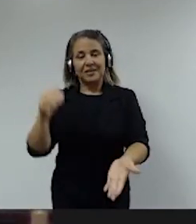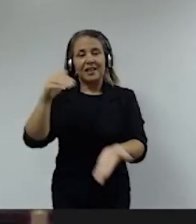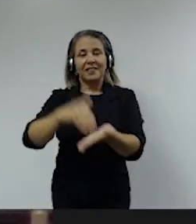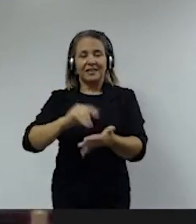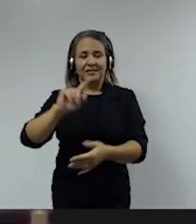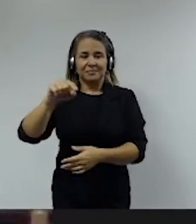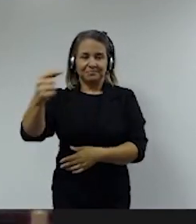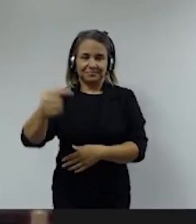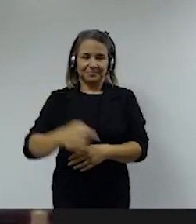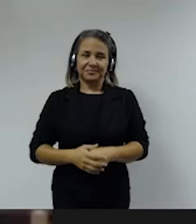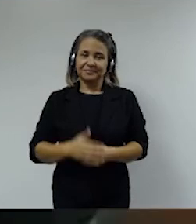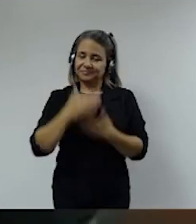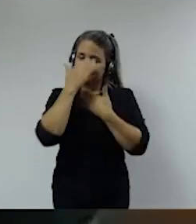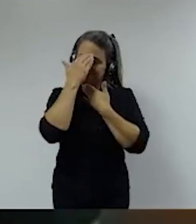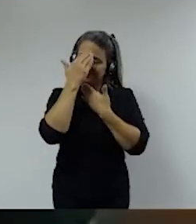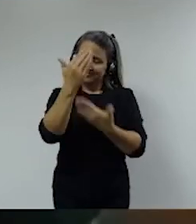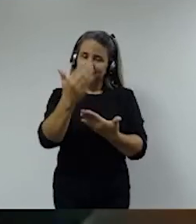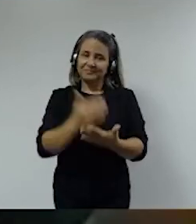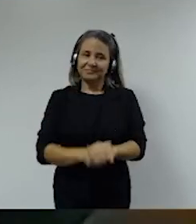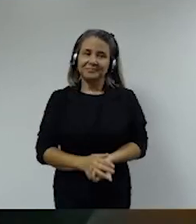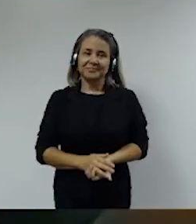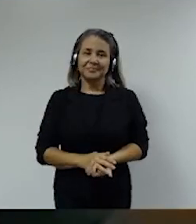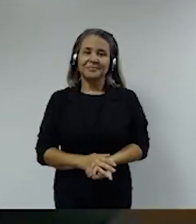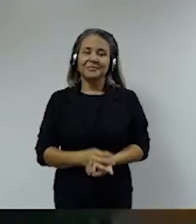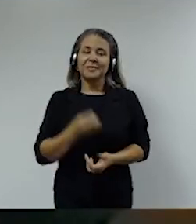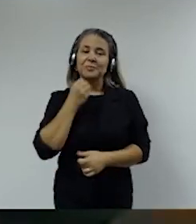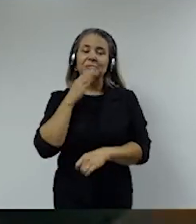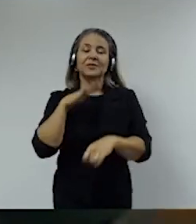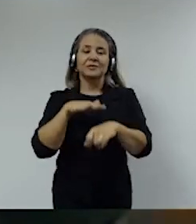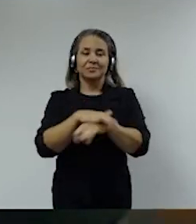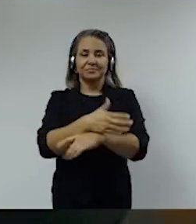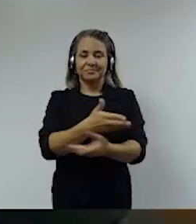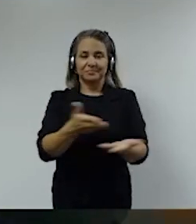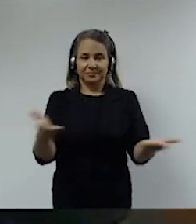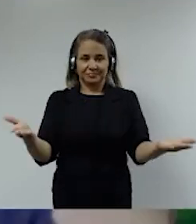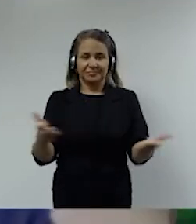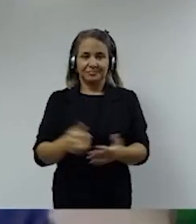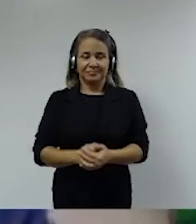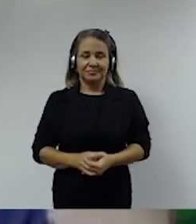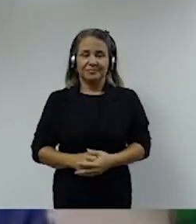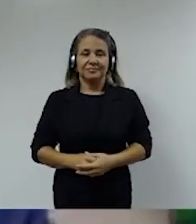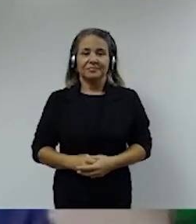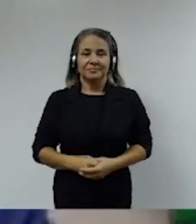próxima. Obrigada. Até. Obrigada. Boa noite a todos. Boa noite. Obrigado.